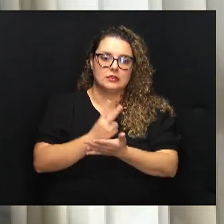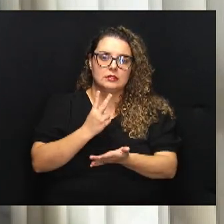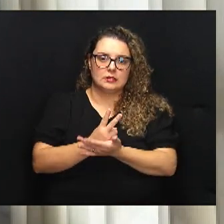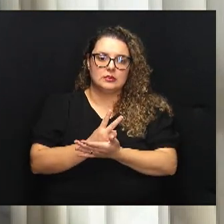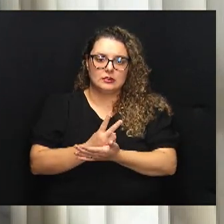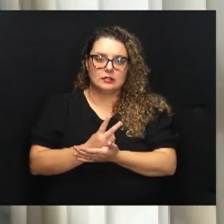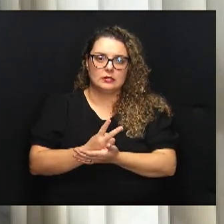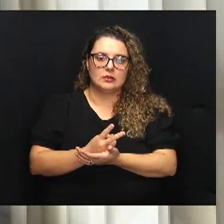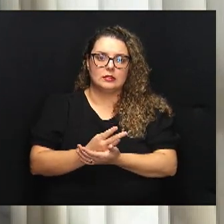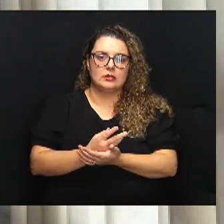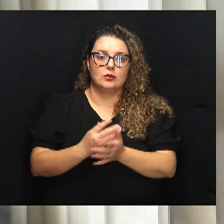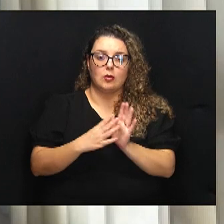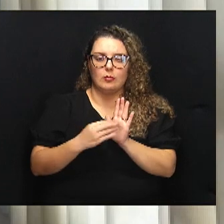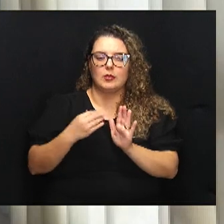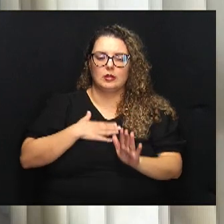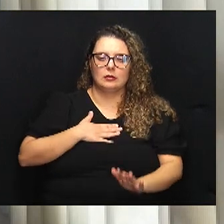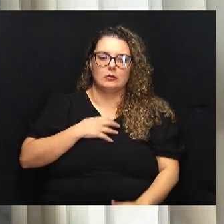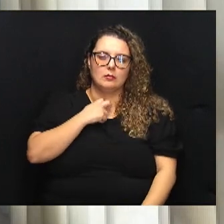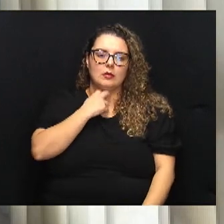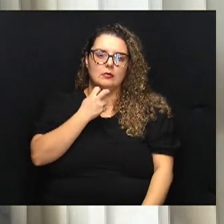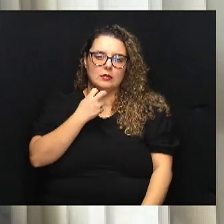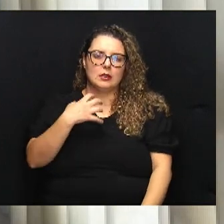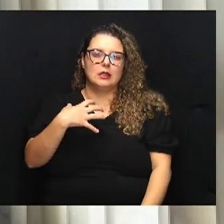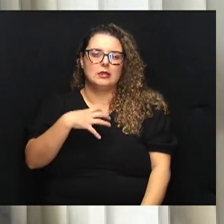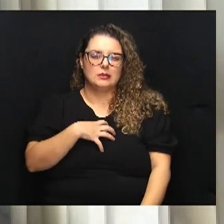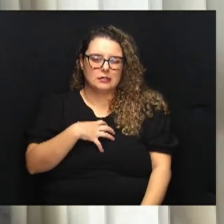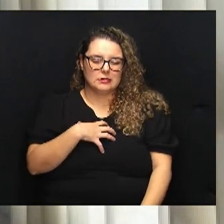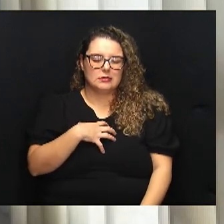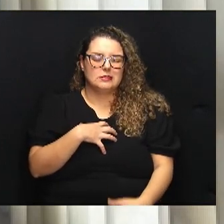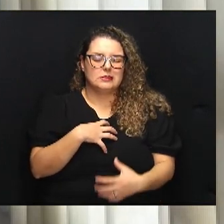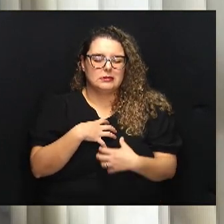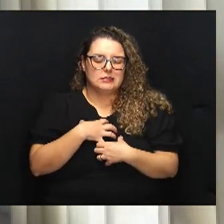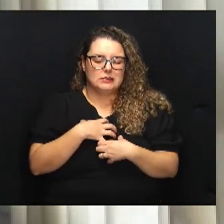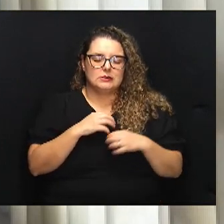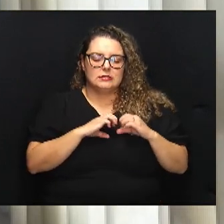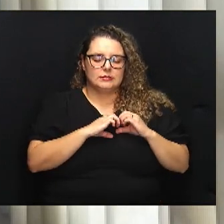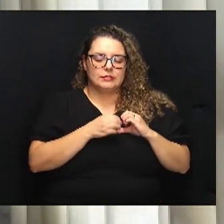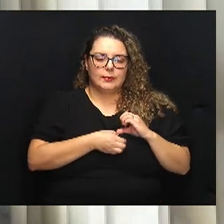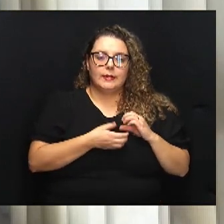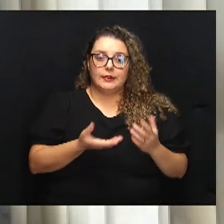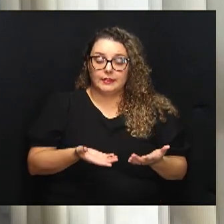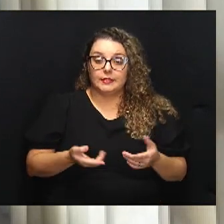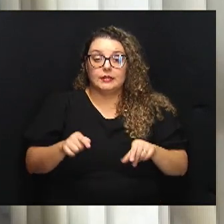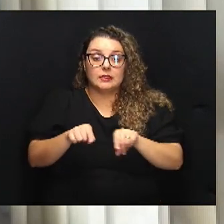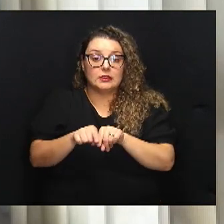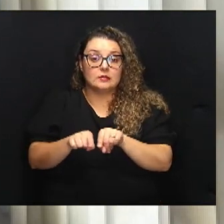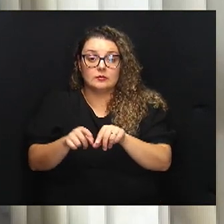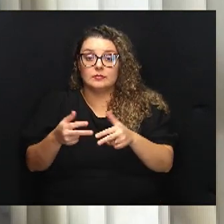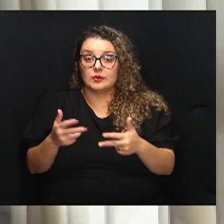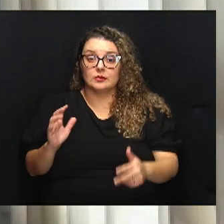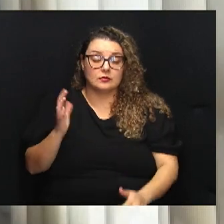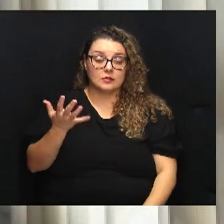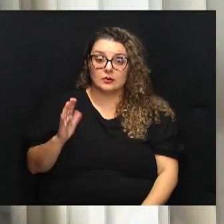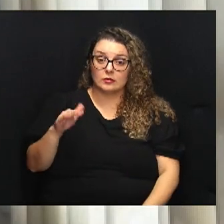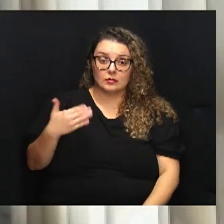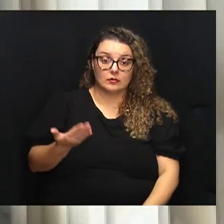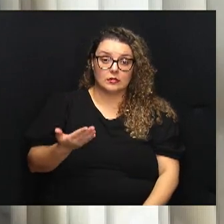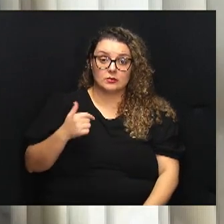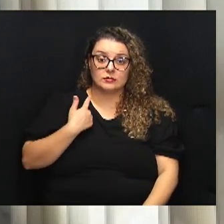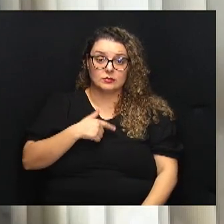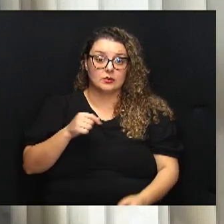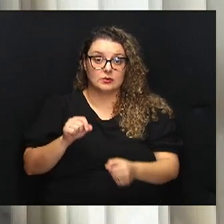imitando a minha voz. Inicialmente isso me machucava demais. E também uma coisa que acontecia é quando nós íamos